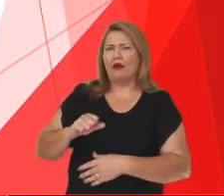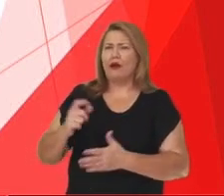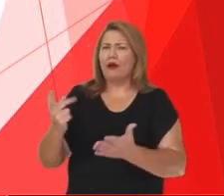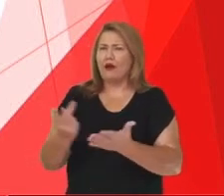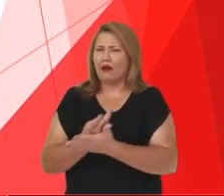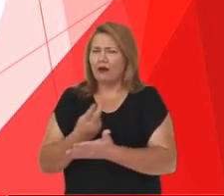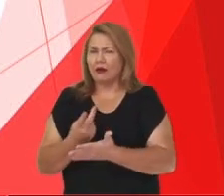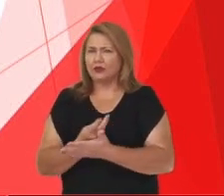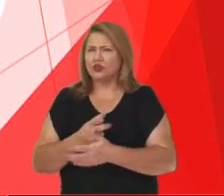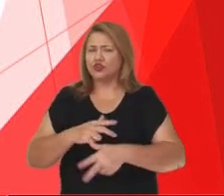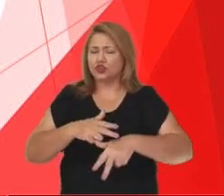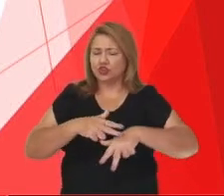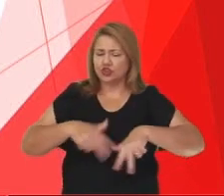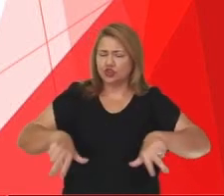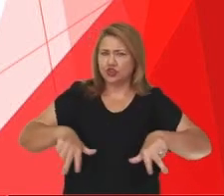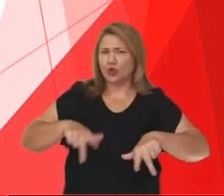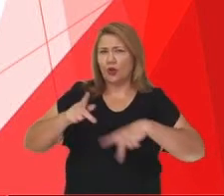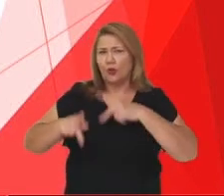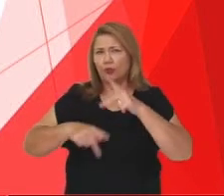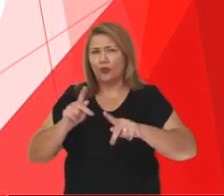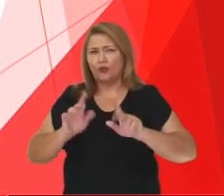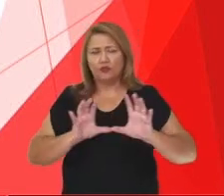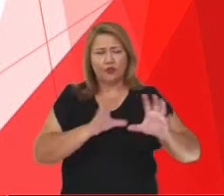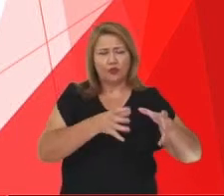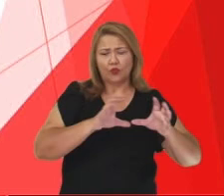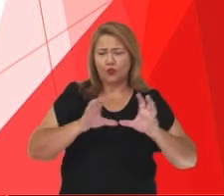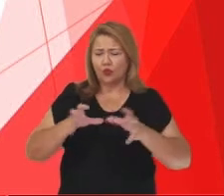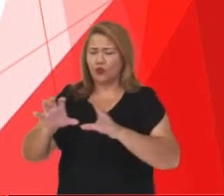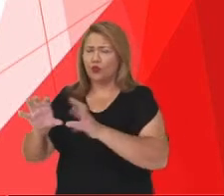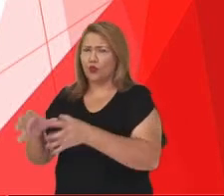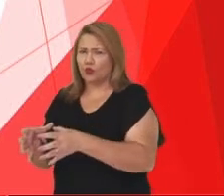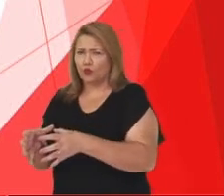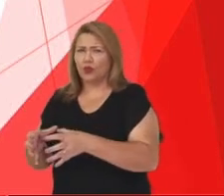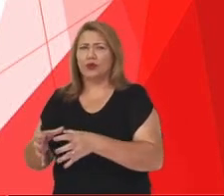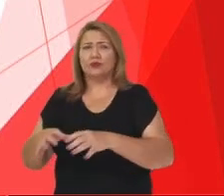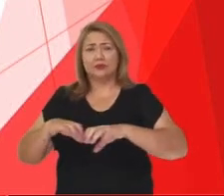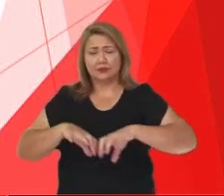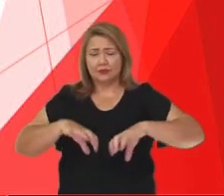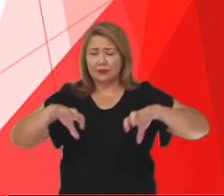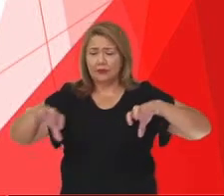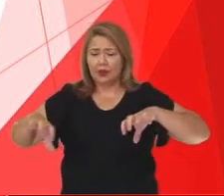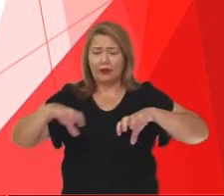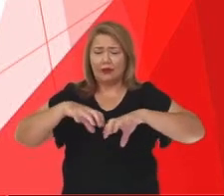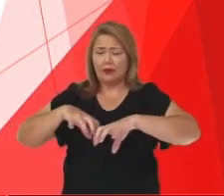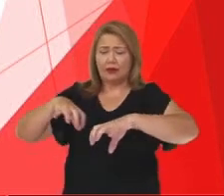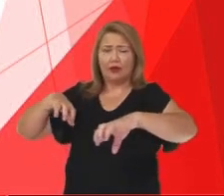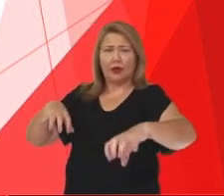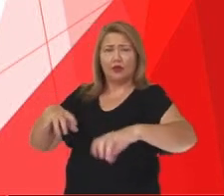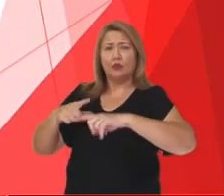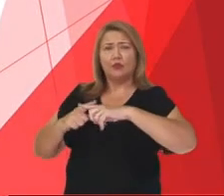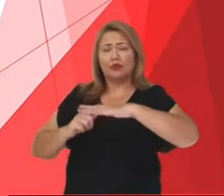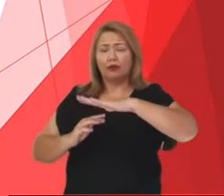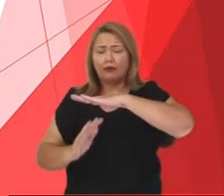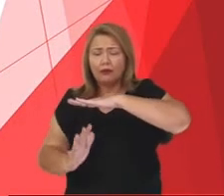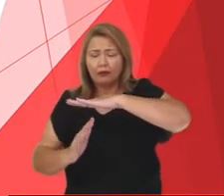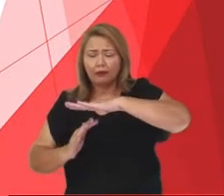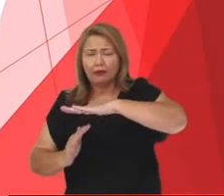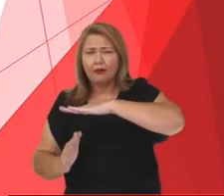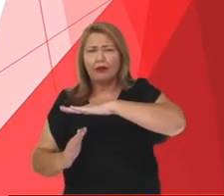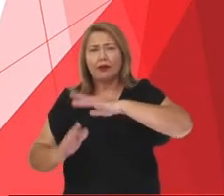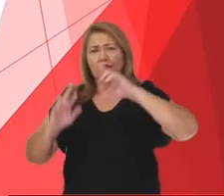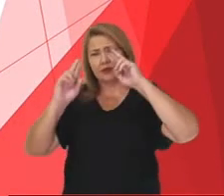diferentes etnias que vão ser agrupados ou até mesmo povos que vão ser separados porque as fronteiras